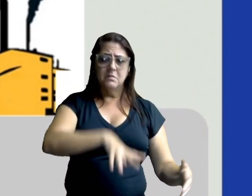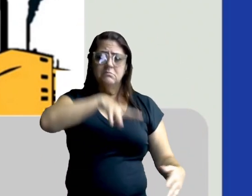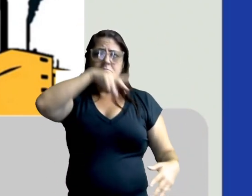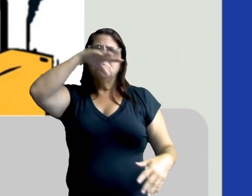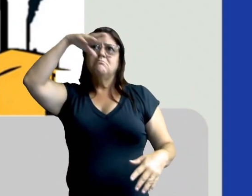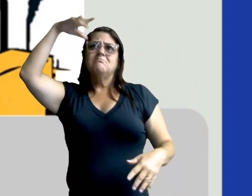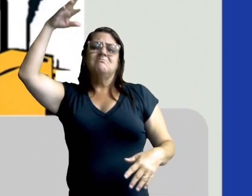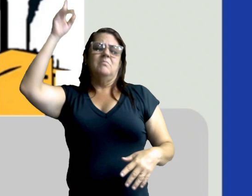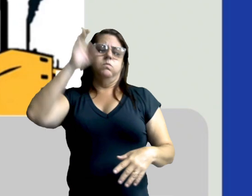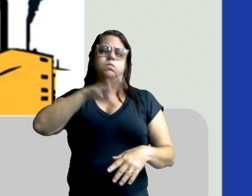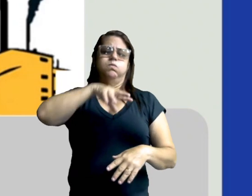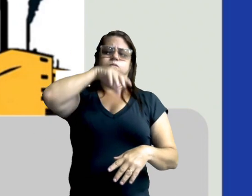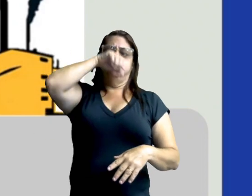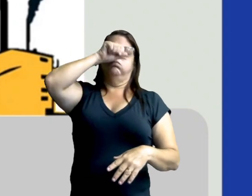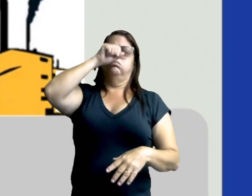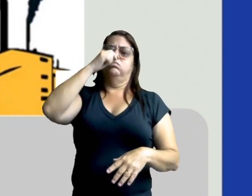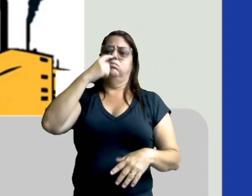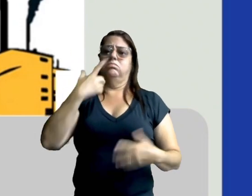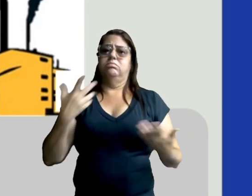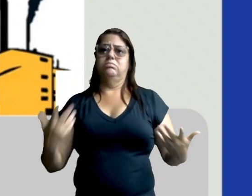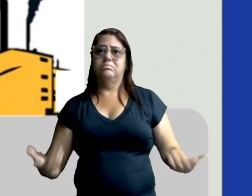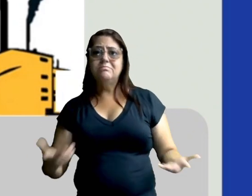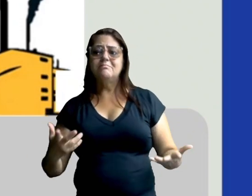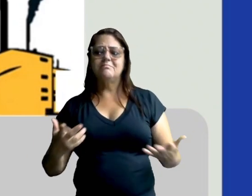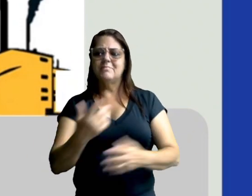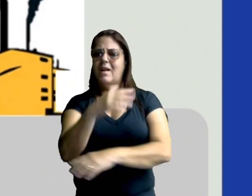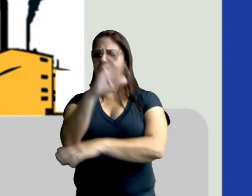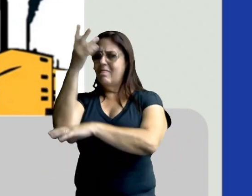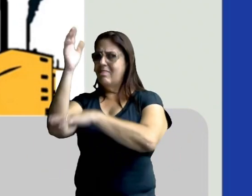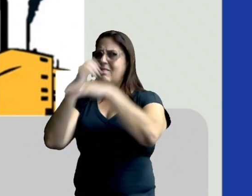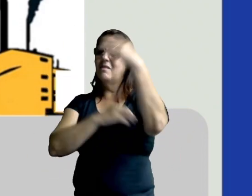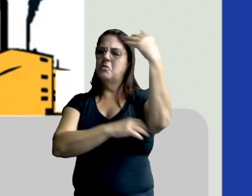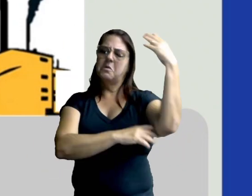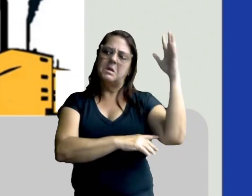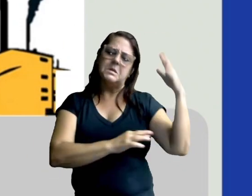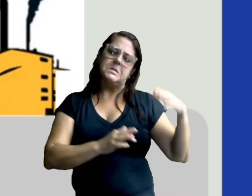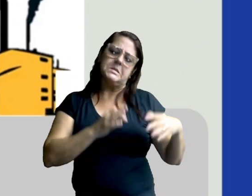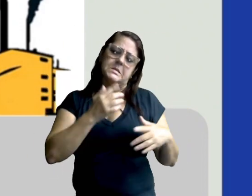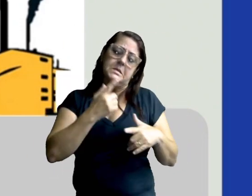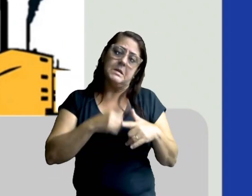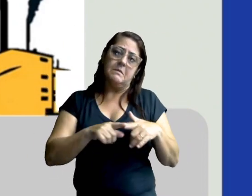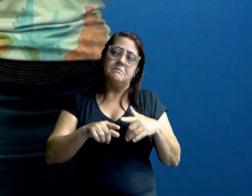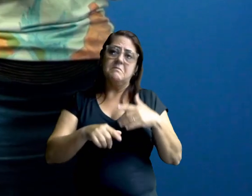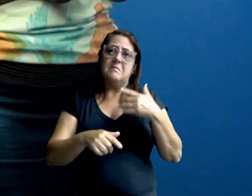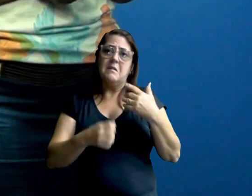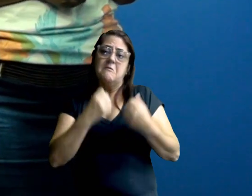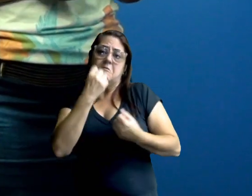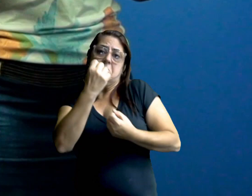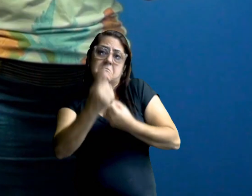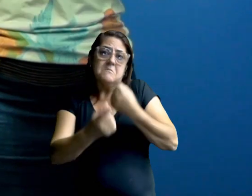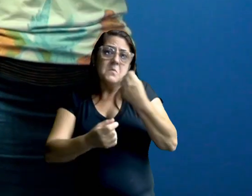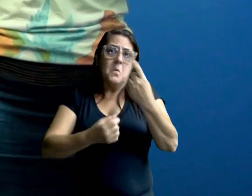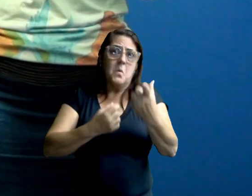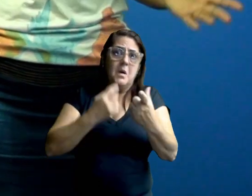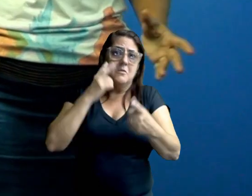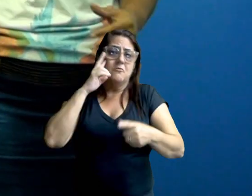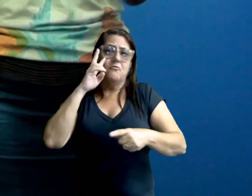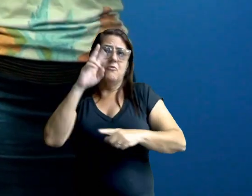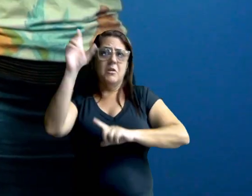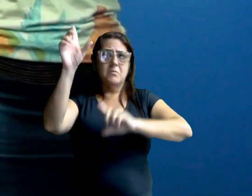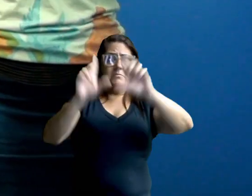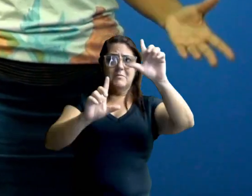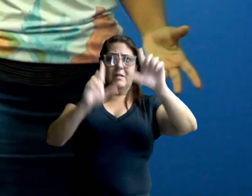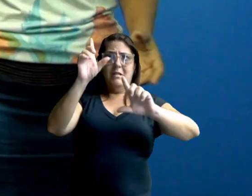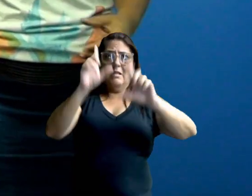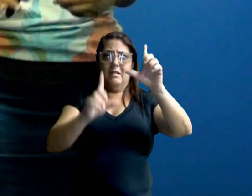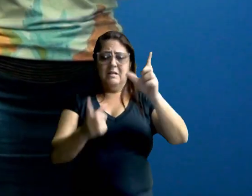que causam sérios danos à natureza, né, gente? Então, vez ou outra aí, a gente está vendo aí nos noticiários